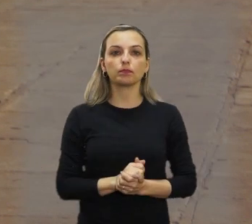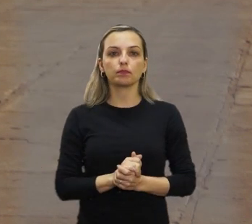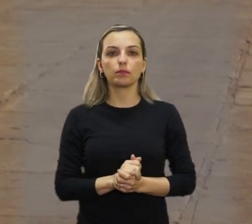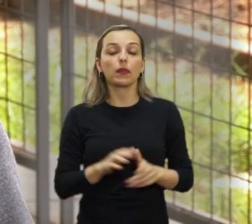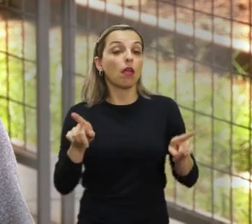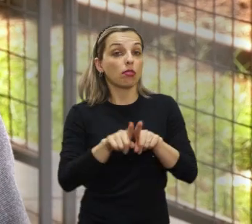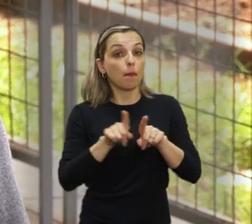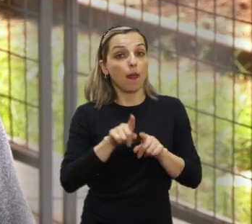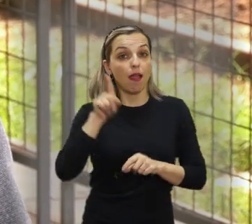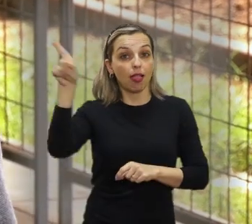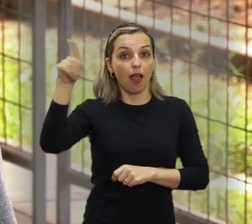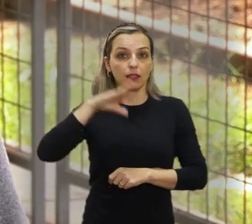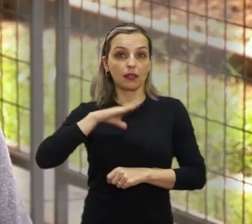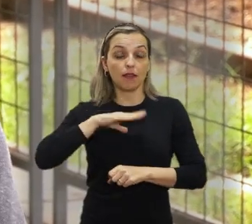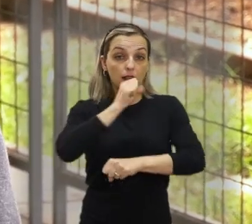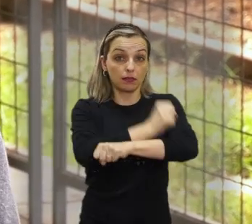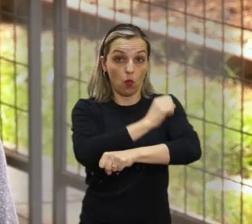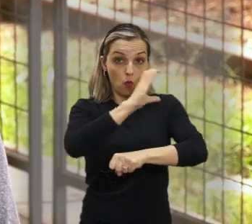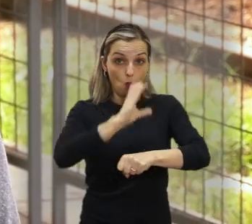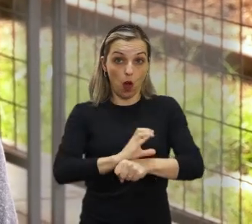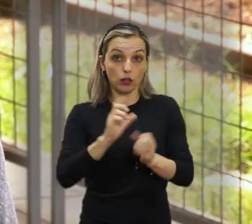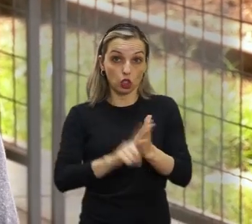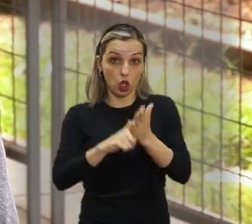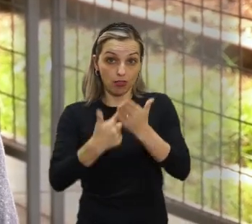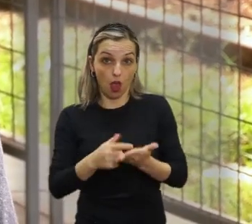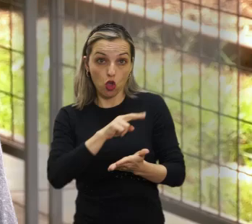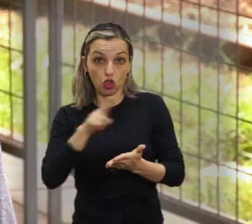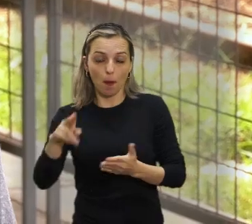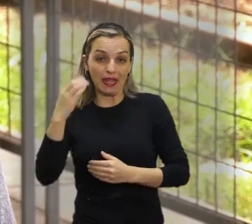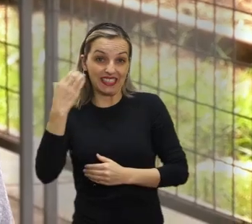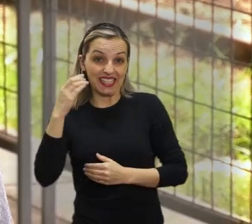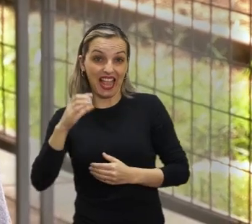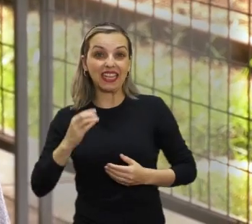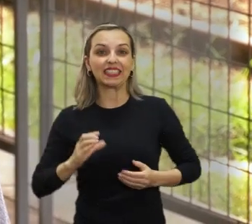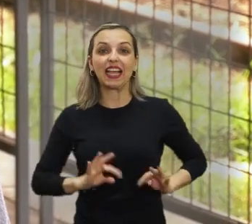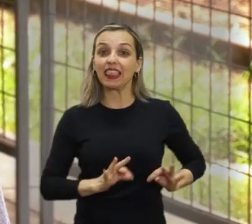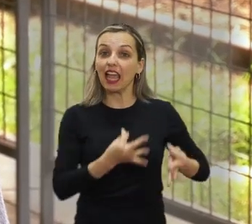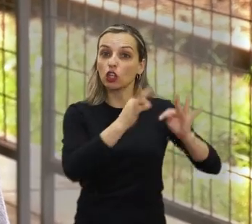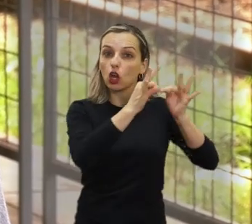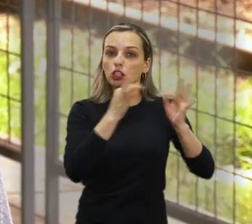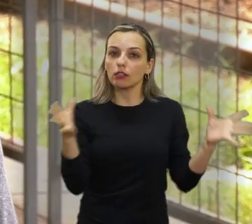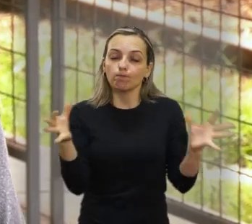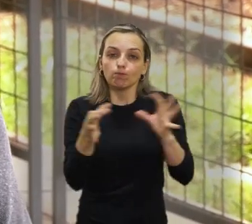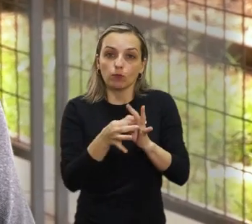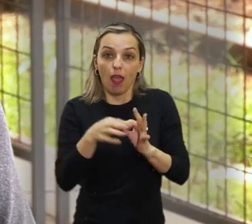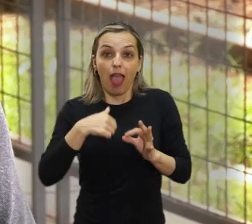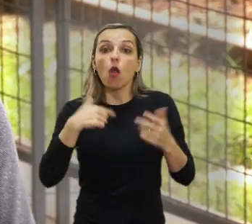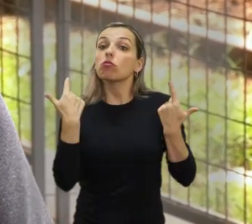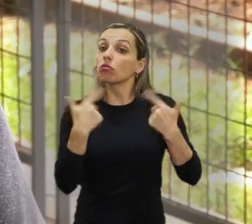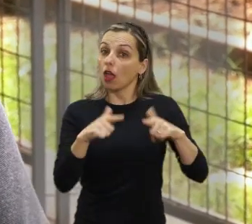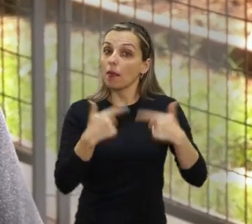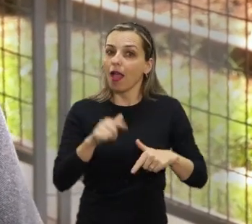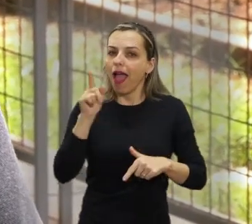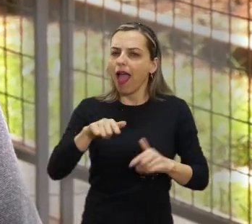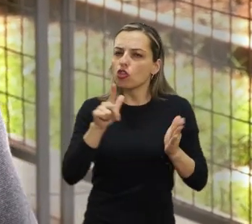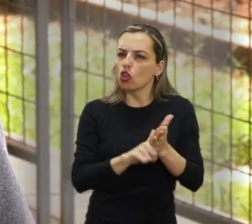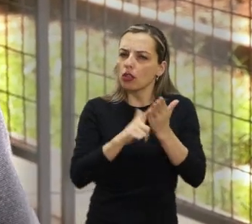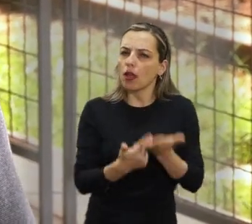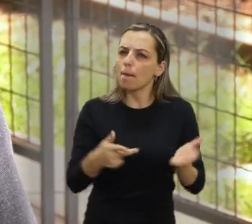fotografar. Ainda nesse período, eu fui chamado para um jornal de ciência e tecnologia de São Carlos, que era um